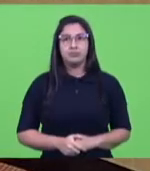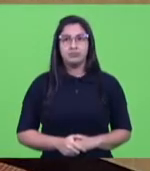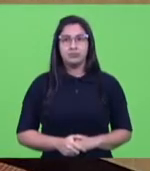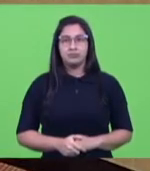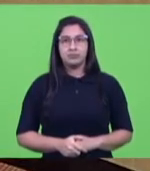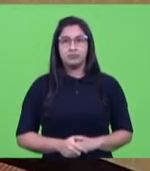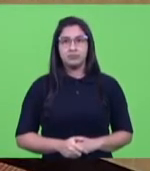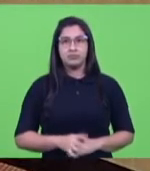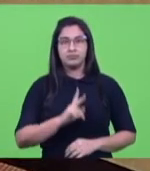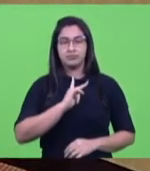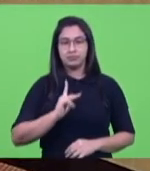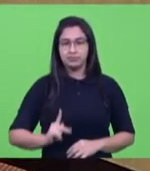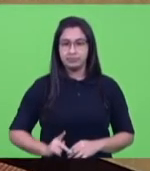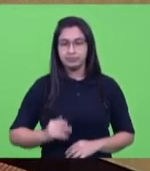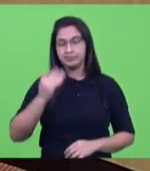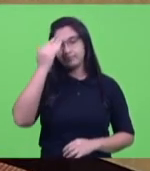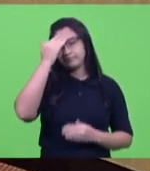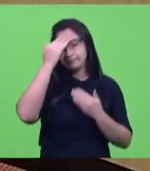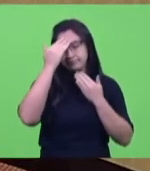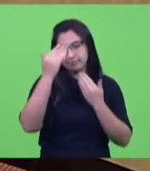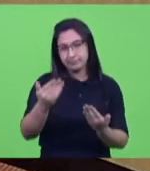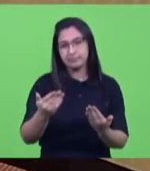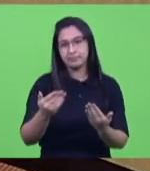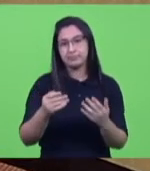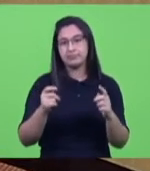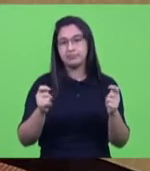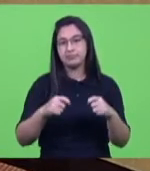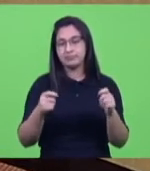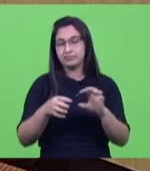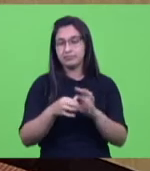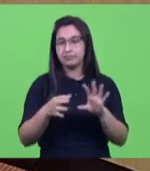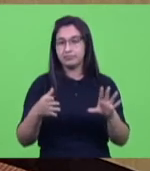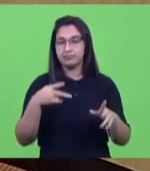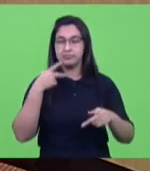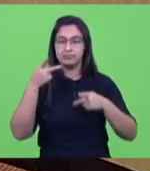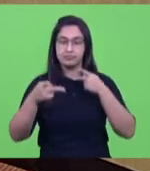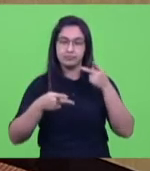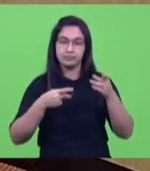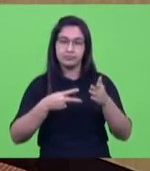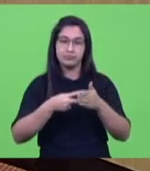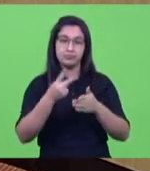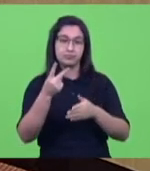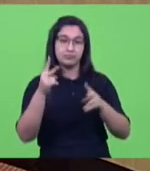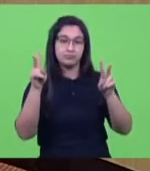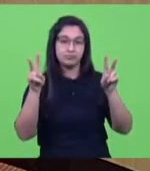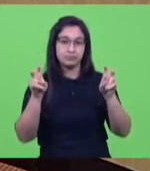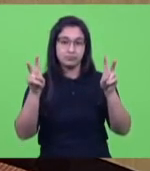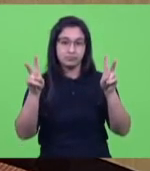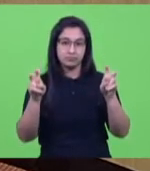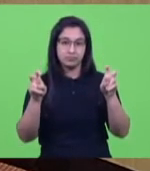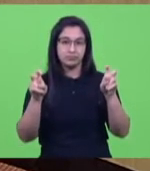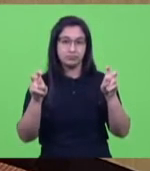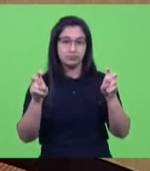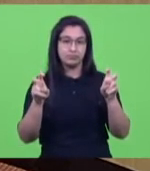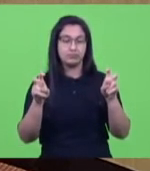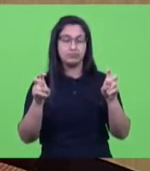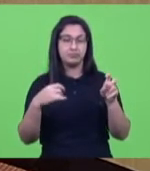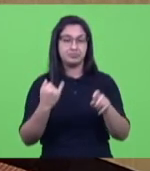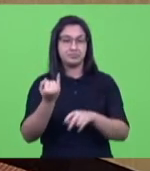Senhor presidente, muito obrigado pela oportunidade de falar. Eu quero falar sobre dois temas que são, enfim,